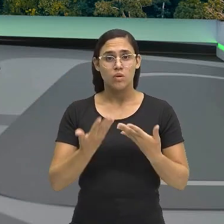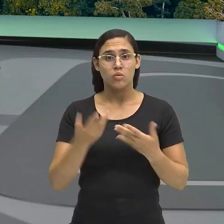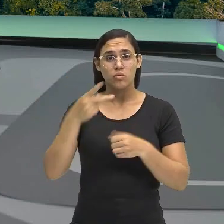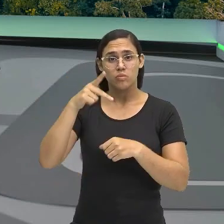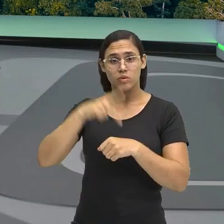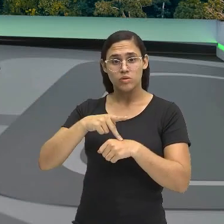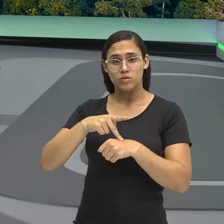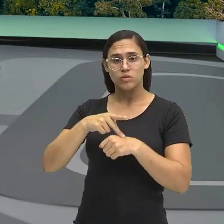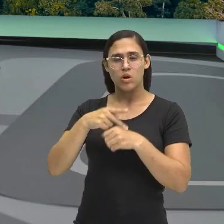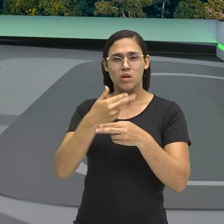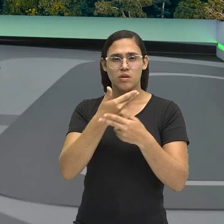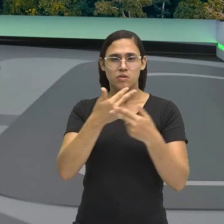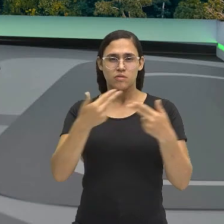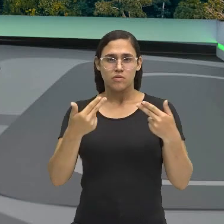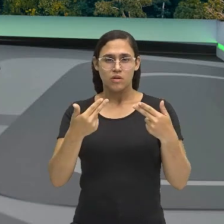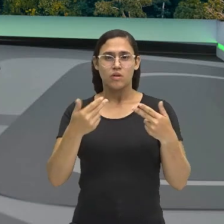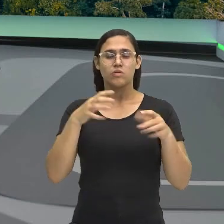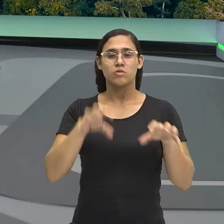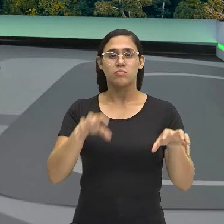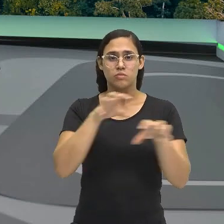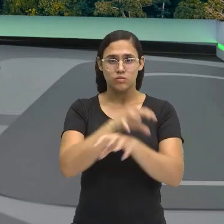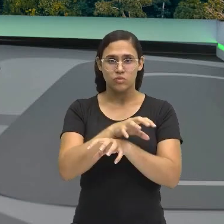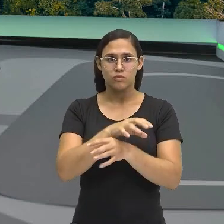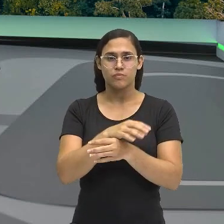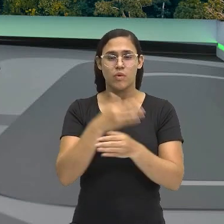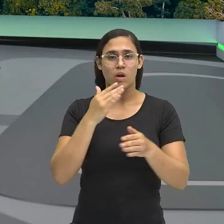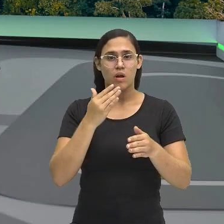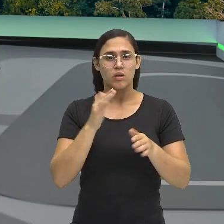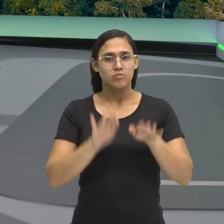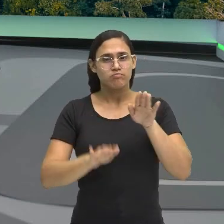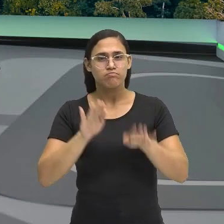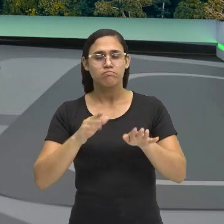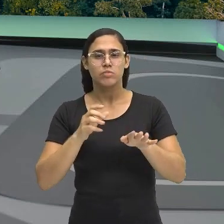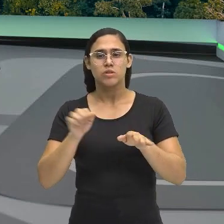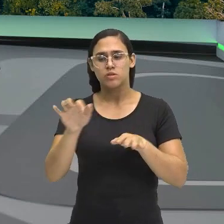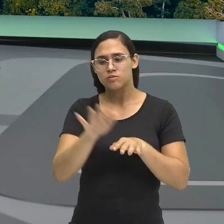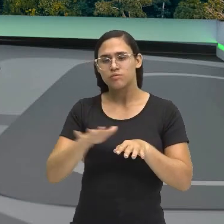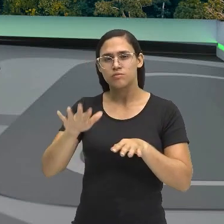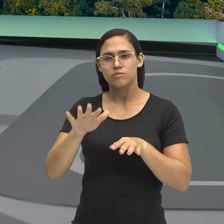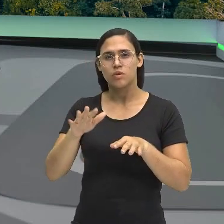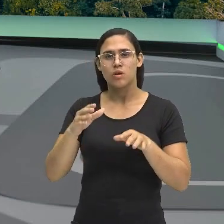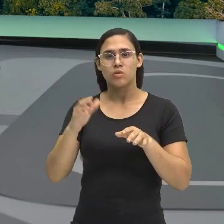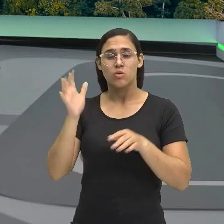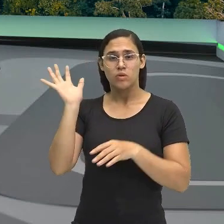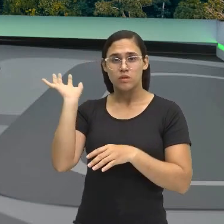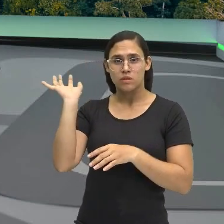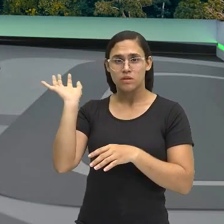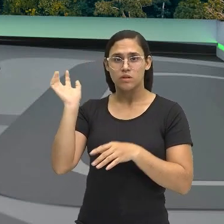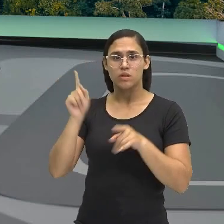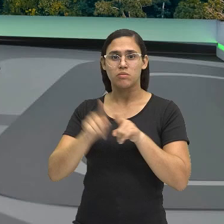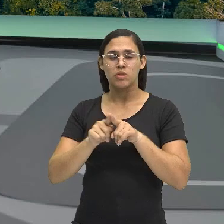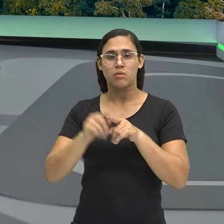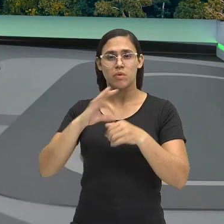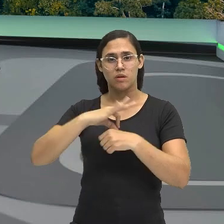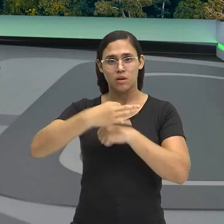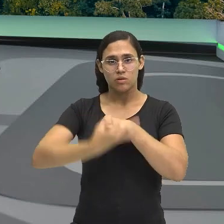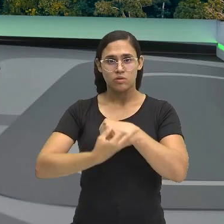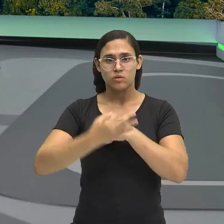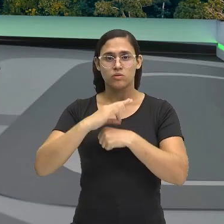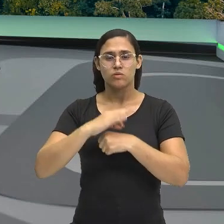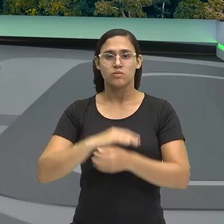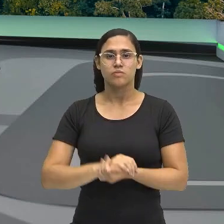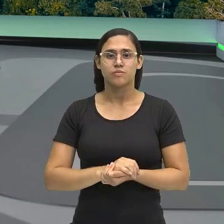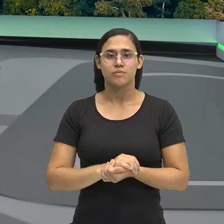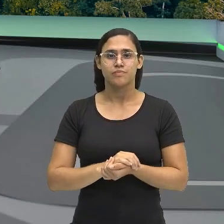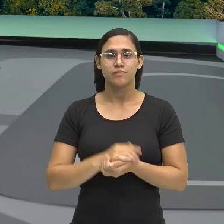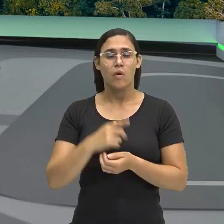país, a gente tem vários biomas, né? Então, vai depender das regiões, né? Do clima, né? Da altitude. Então, a gente